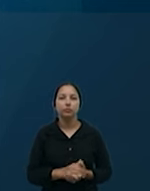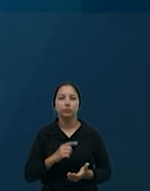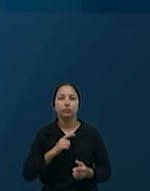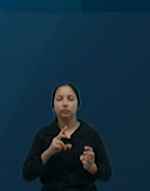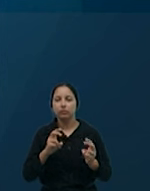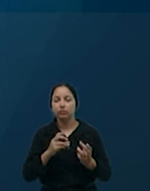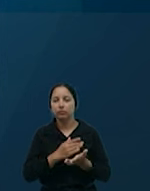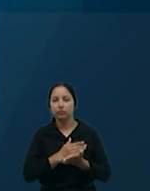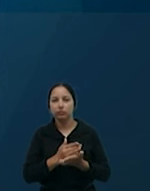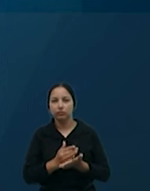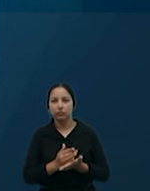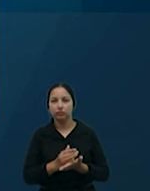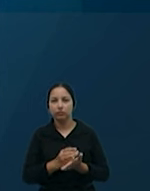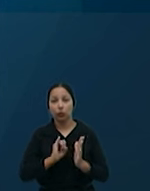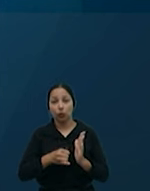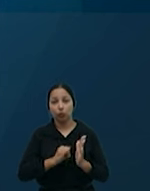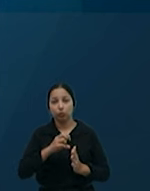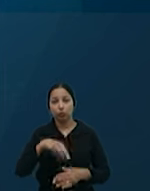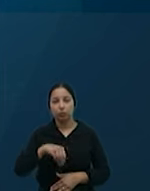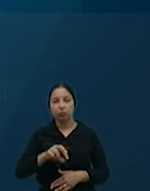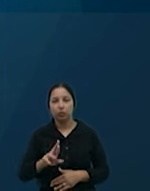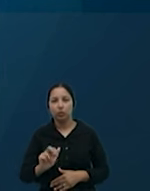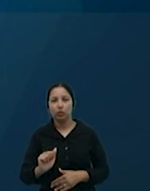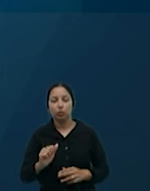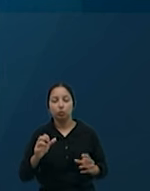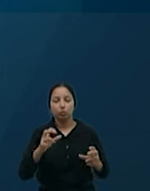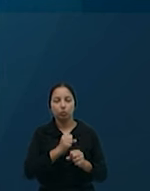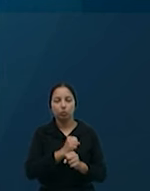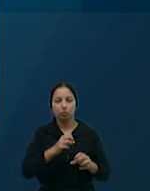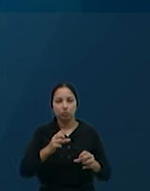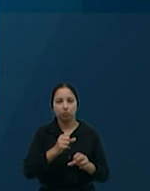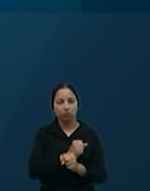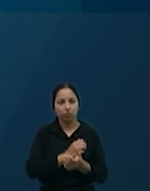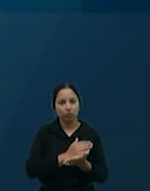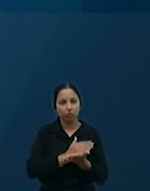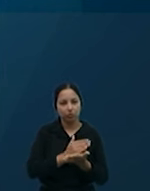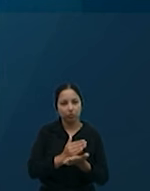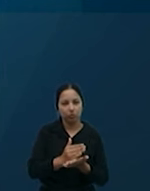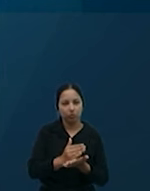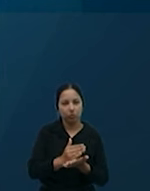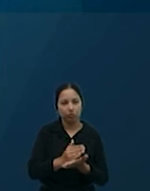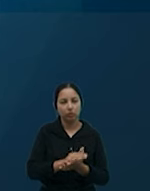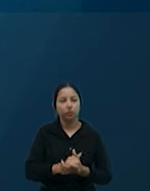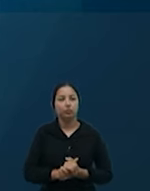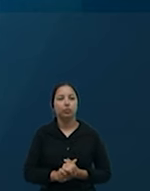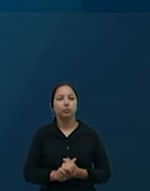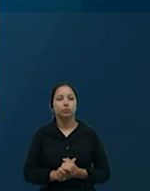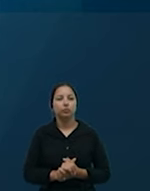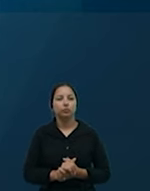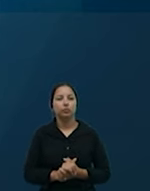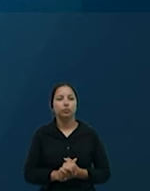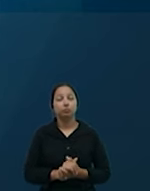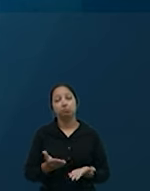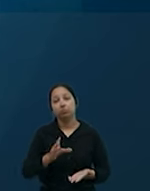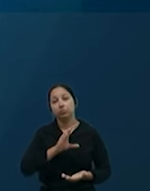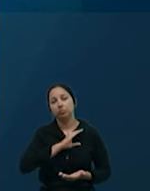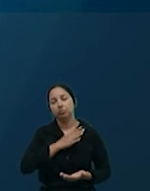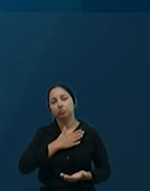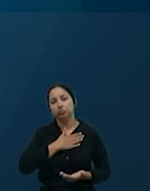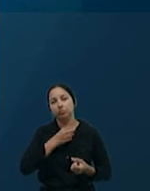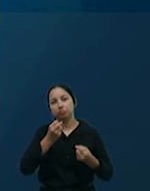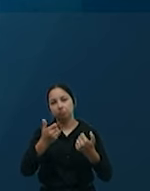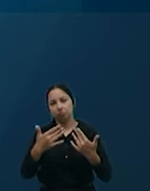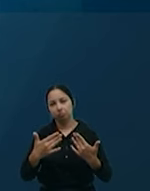seja computado a partir da citação. Como disse o meu colega que me